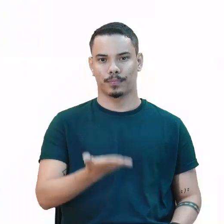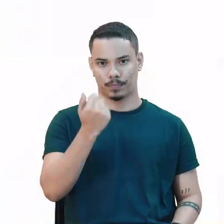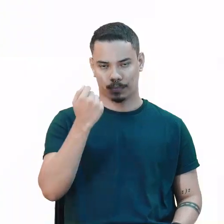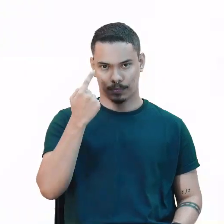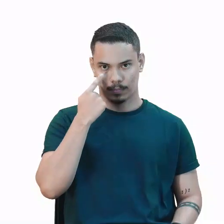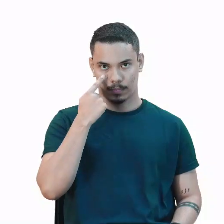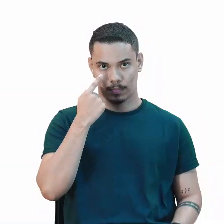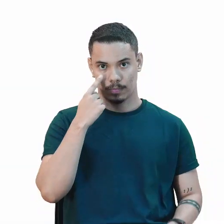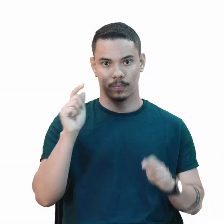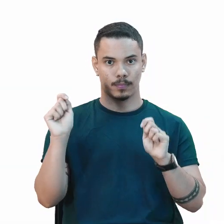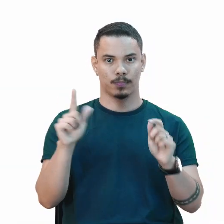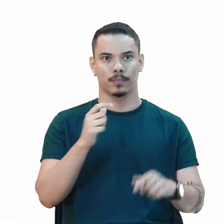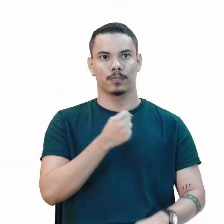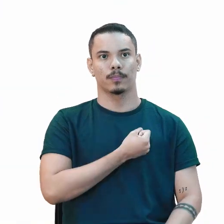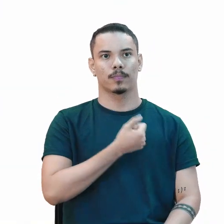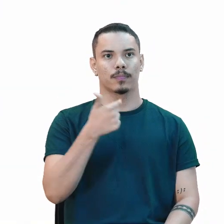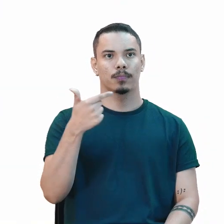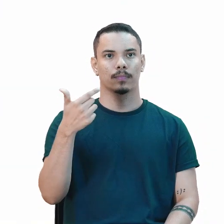a próxima questão.